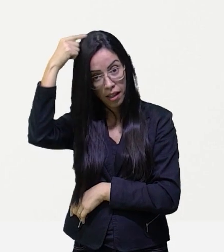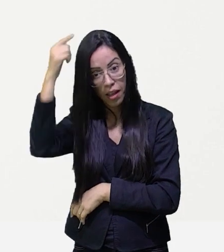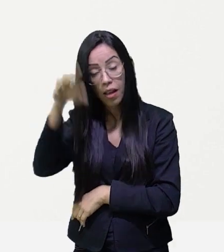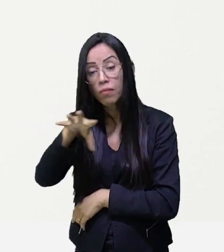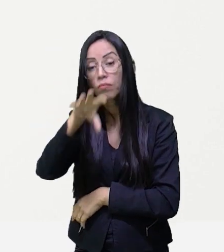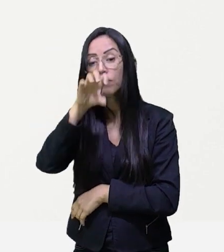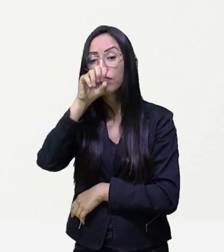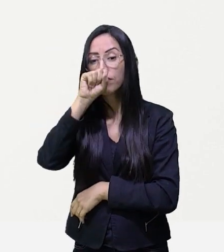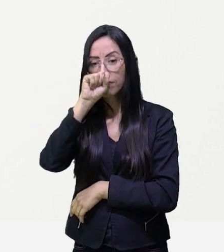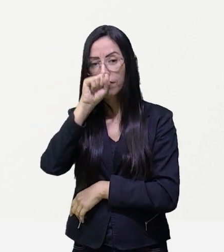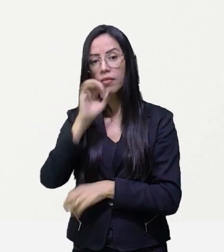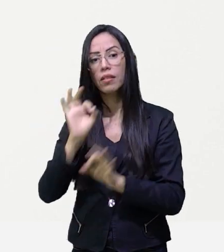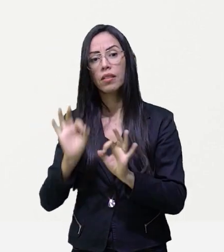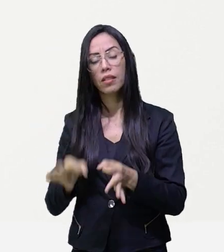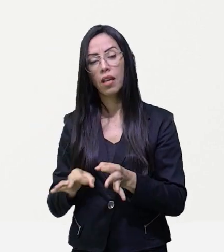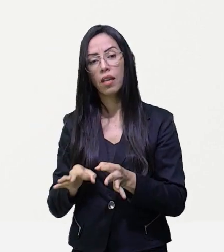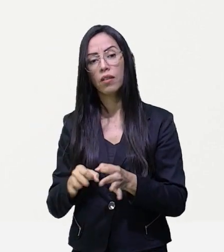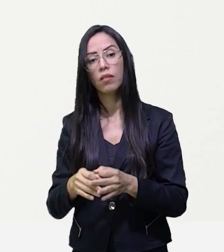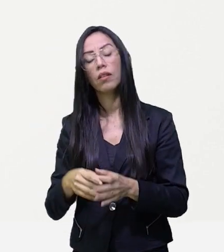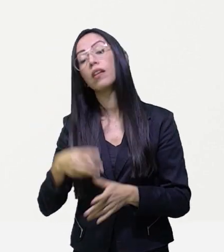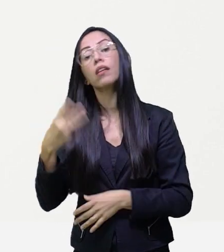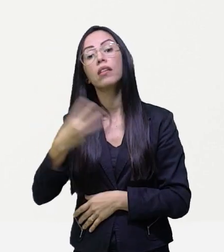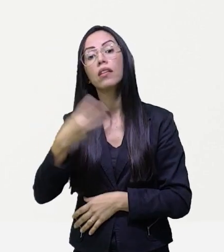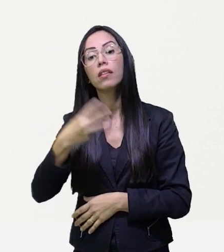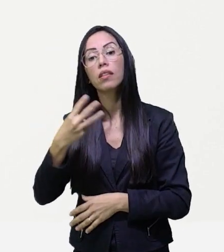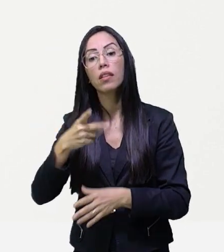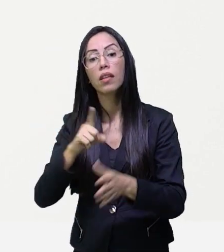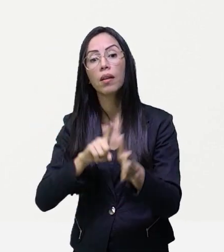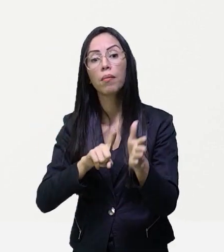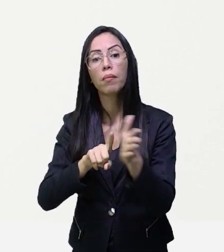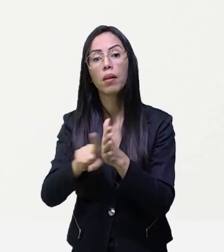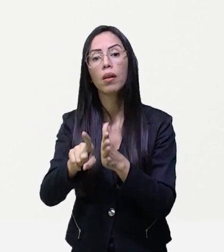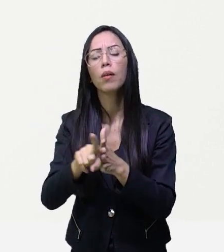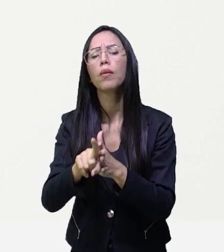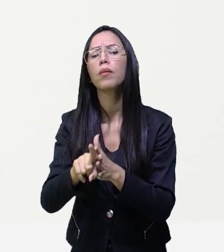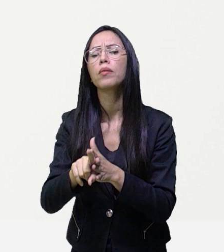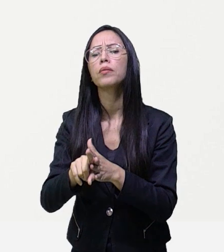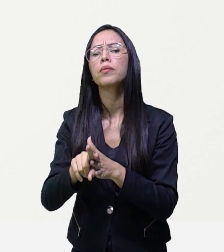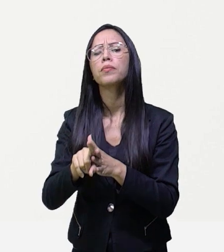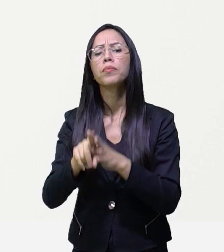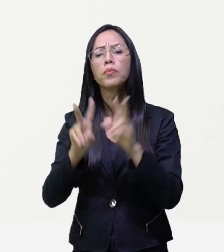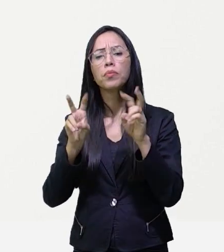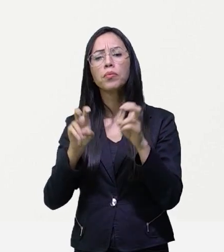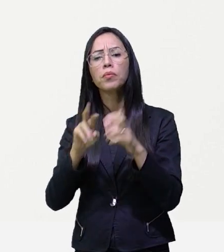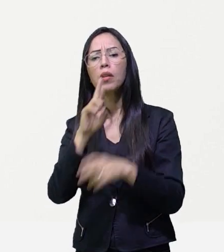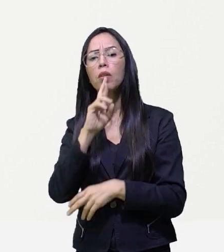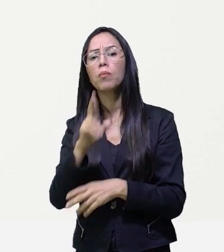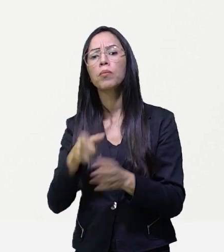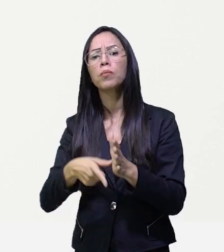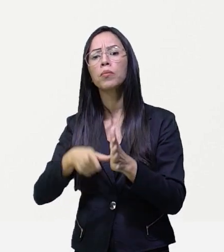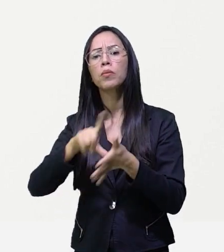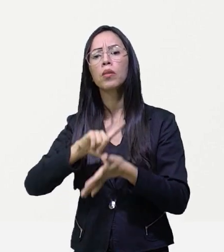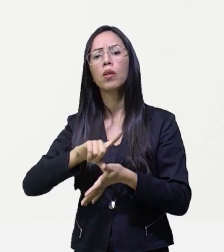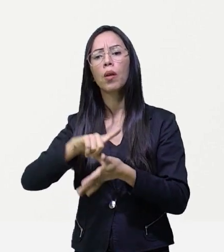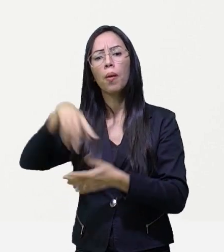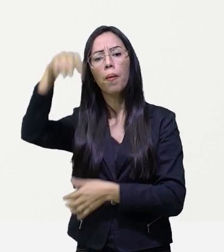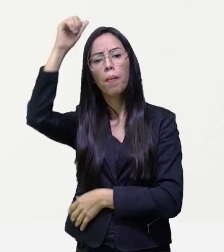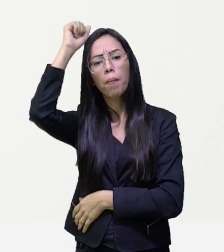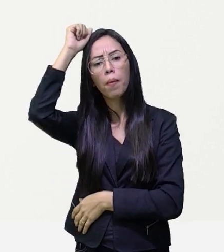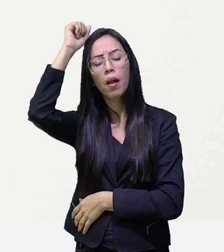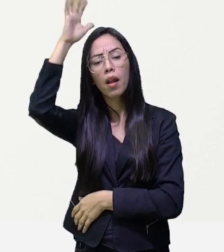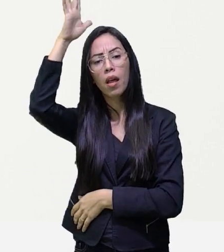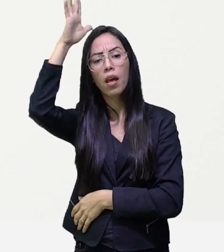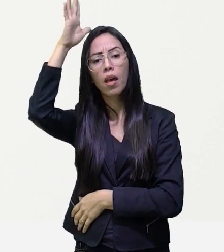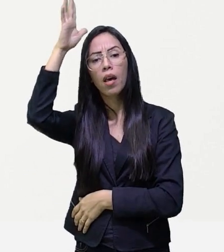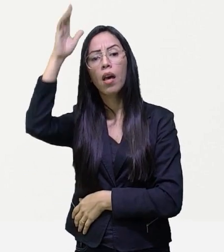próximo. Aqui a terceira questão. Baseado nas respostas anteriores, baleia é um exemplo